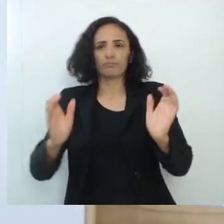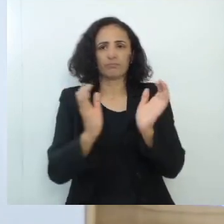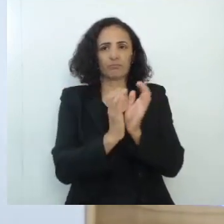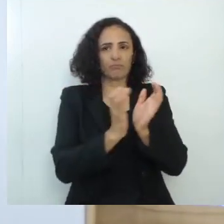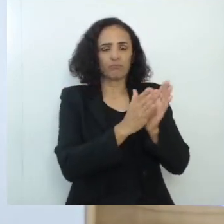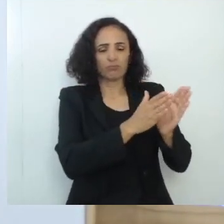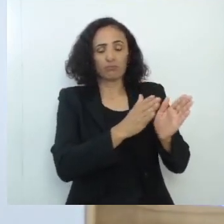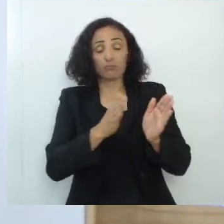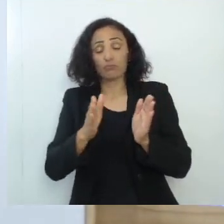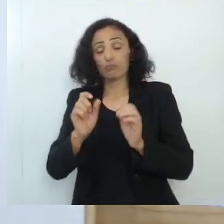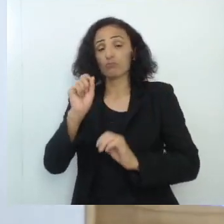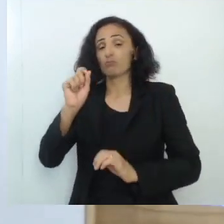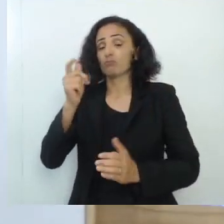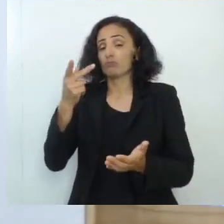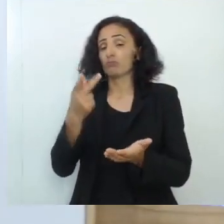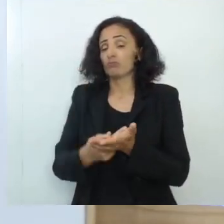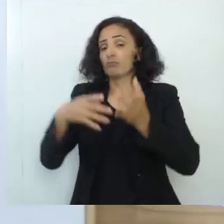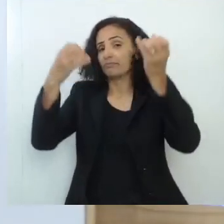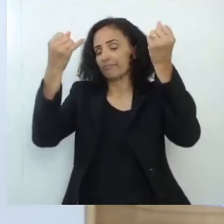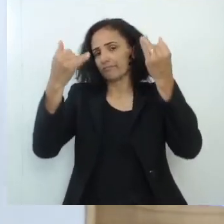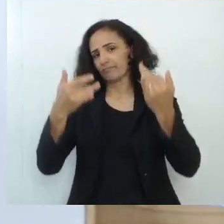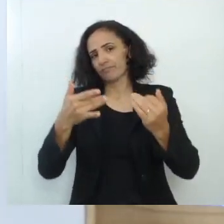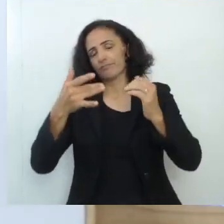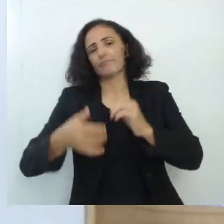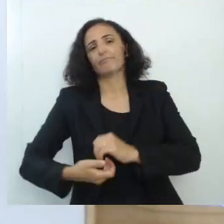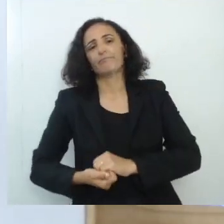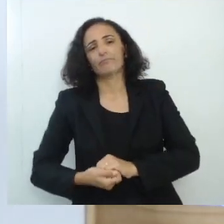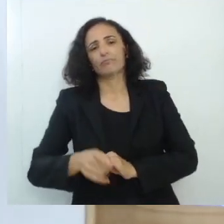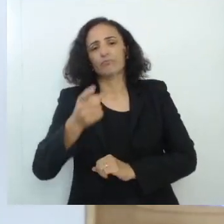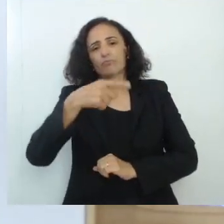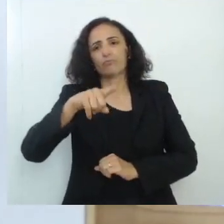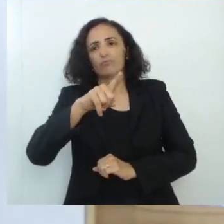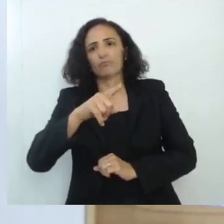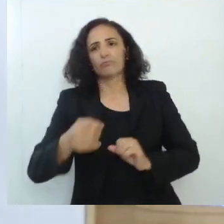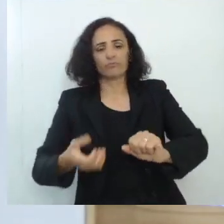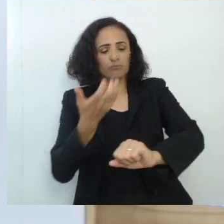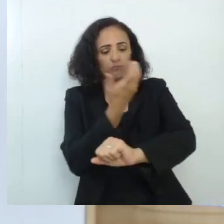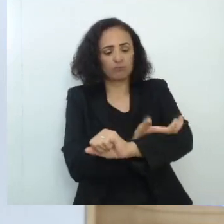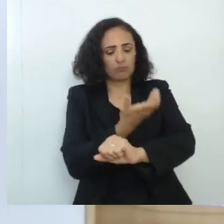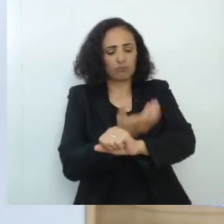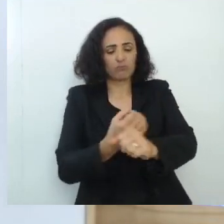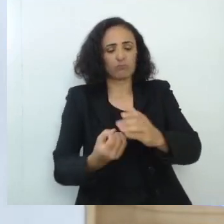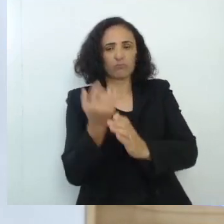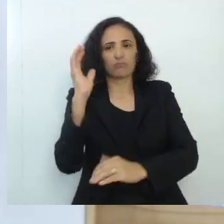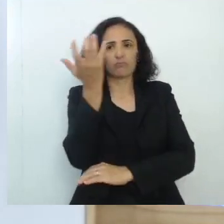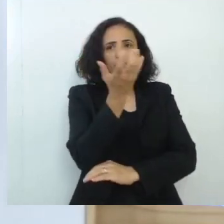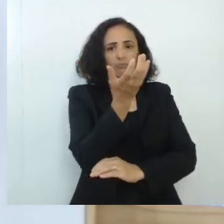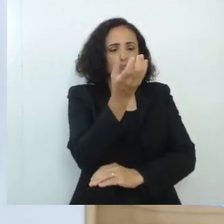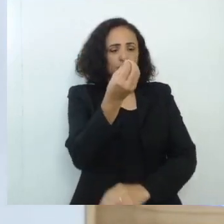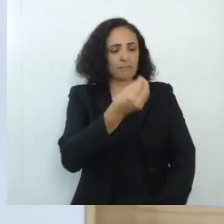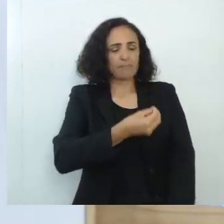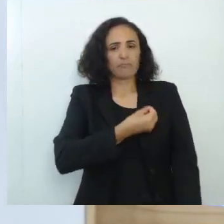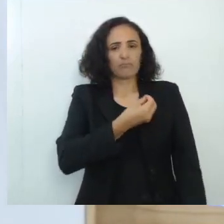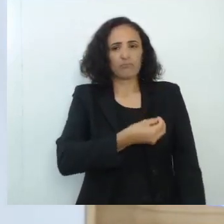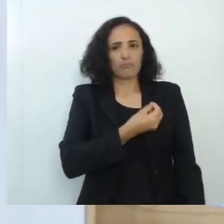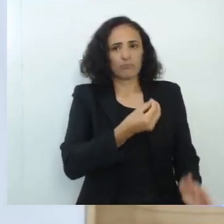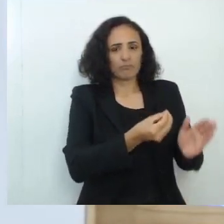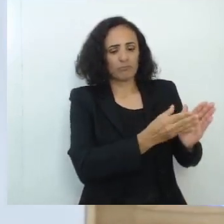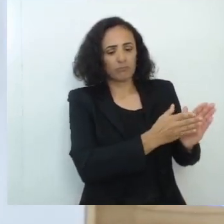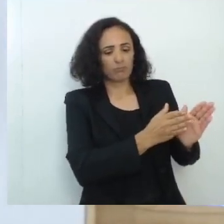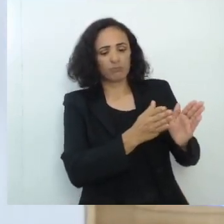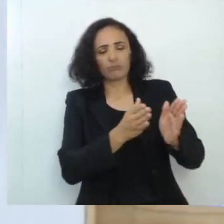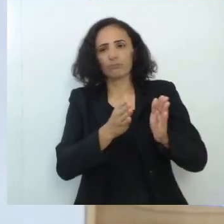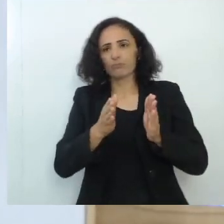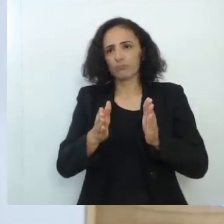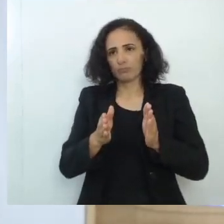haplo-diplo-bionte. O que é que eu quero dizer com isso? Eu estou querendo dizer que toda planta vai ter assim, um momento da vida é haploide,